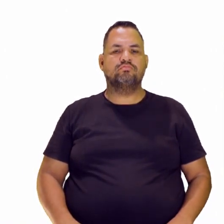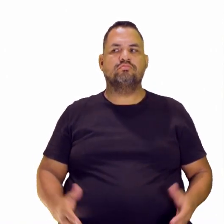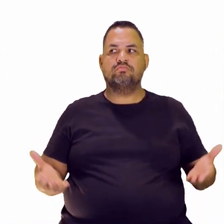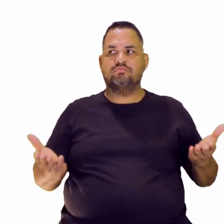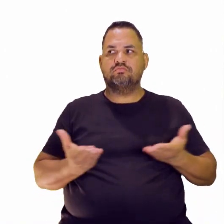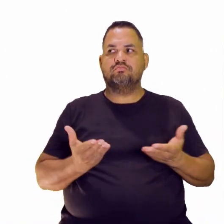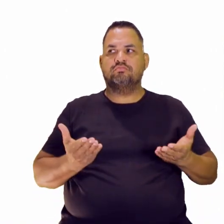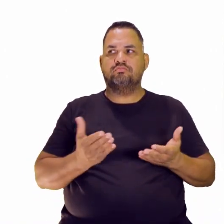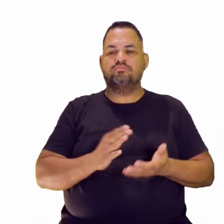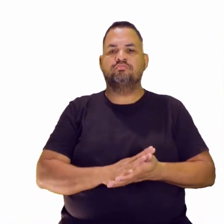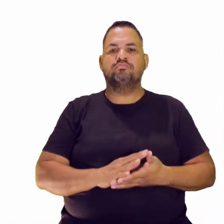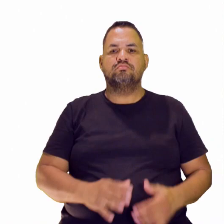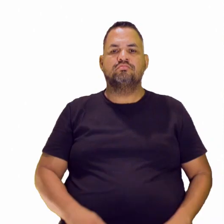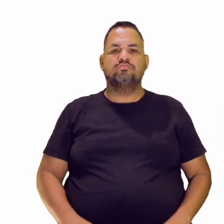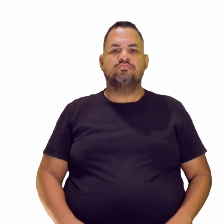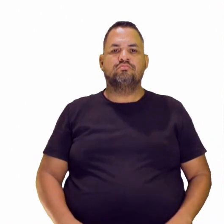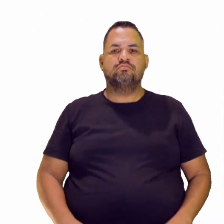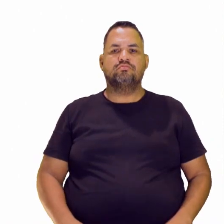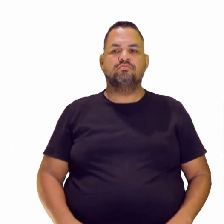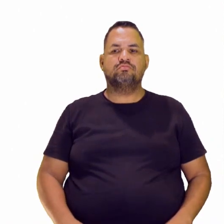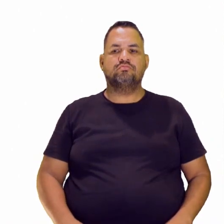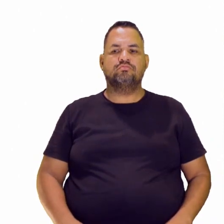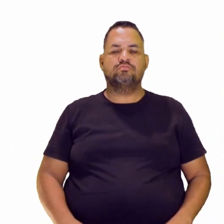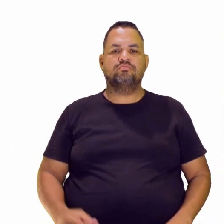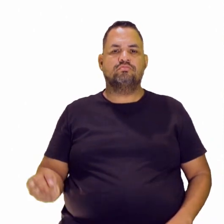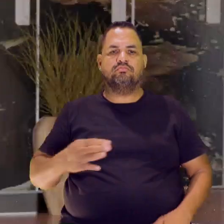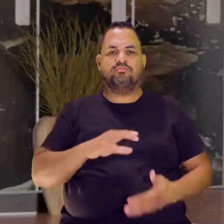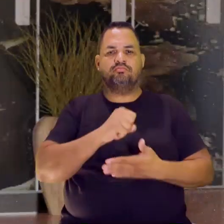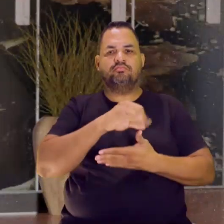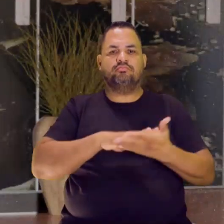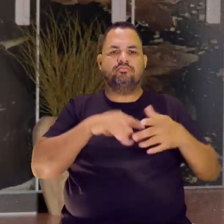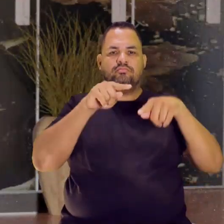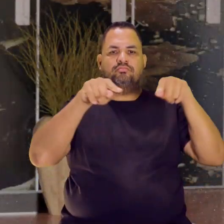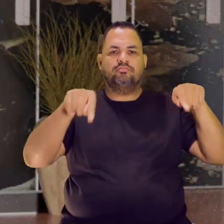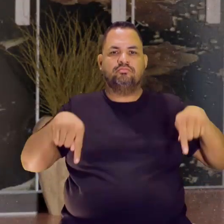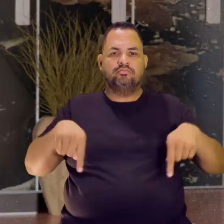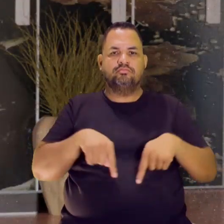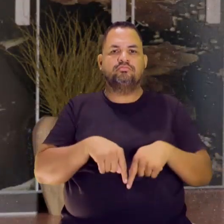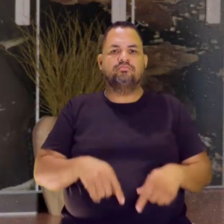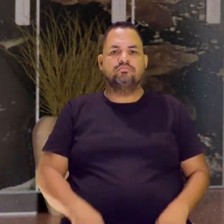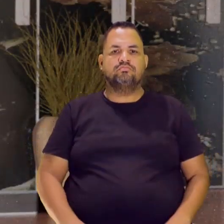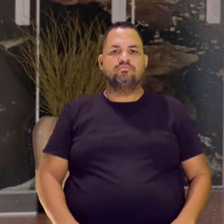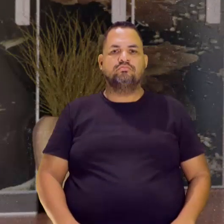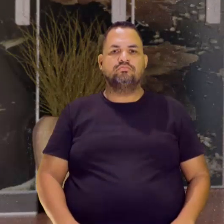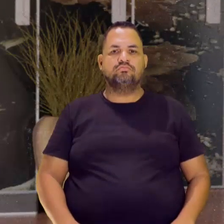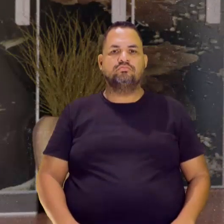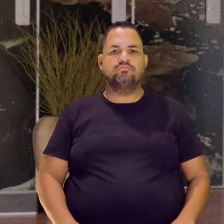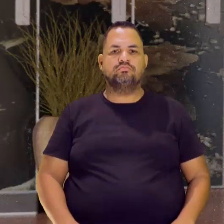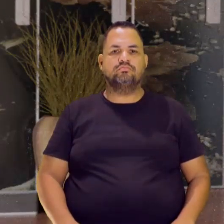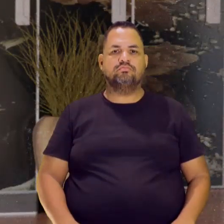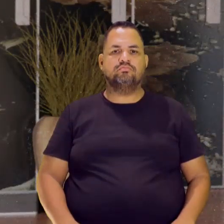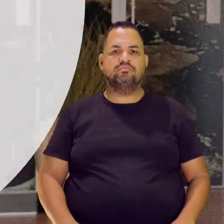Então, agora nós vamos para a nossa atividade de sala.